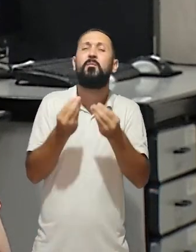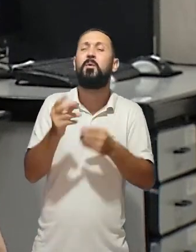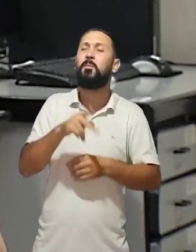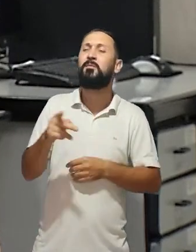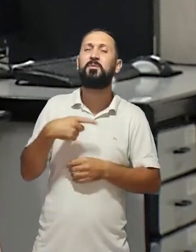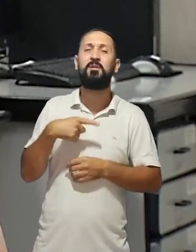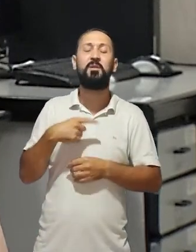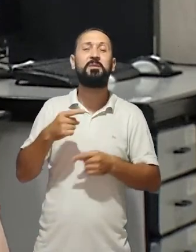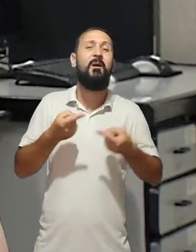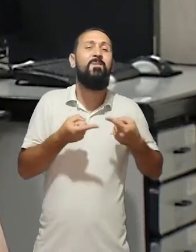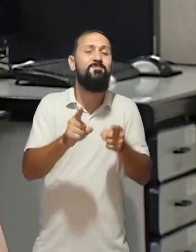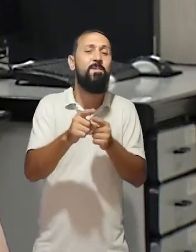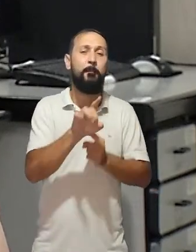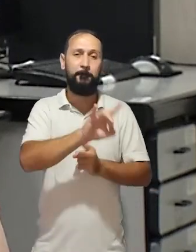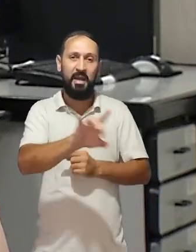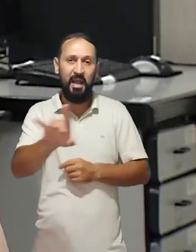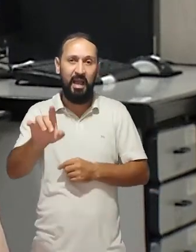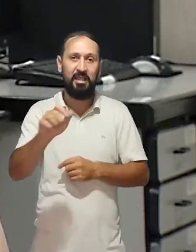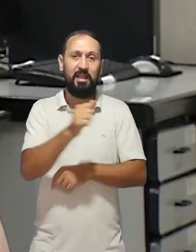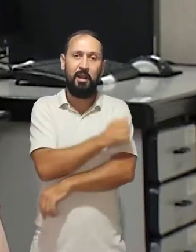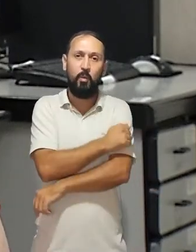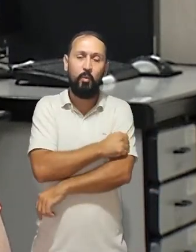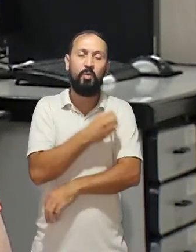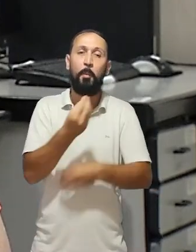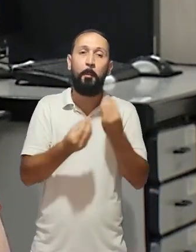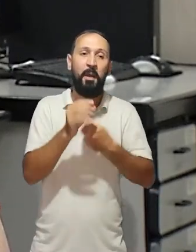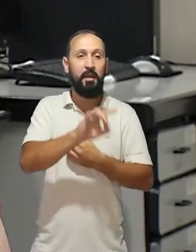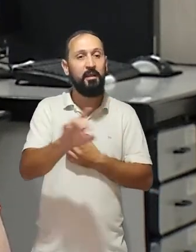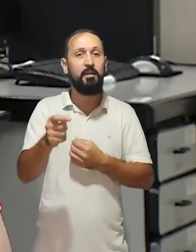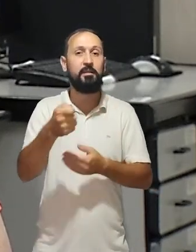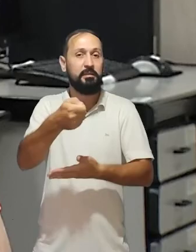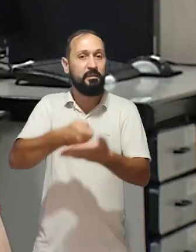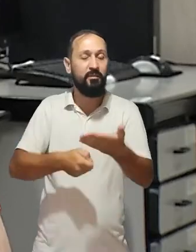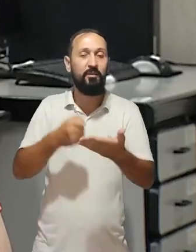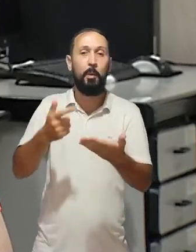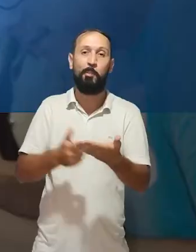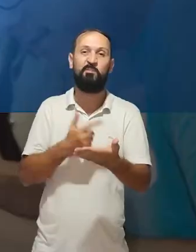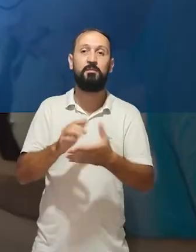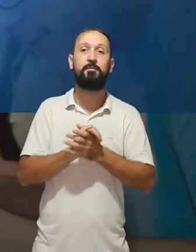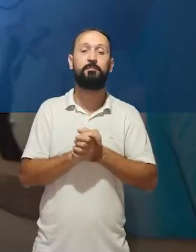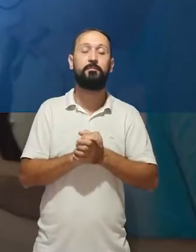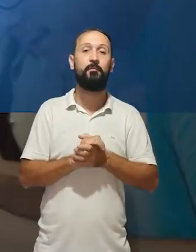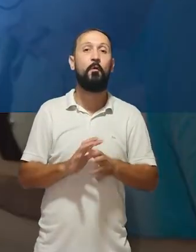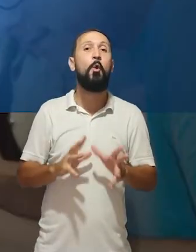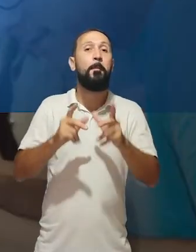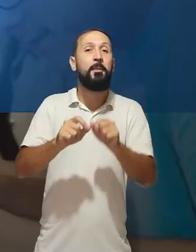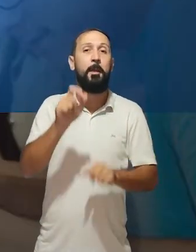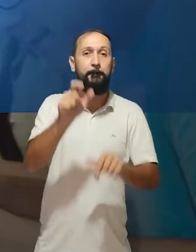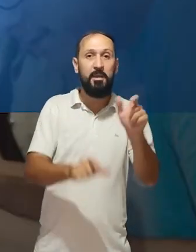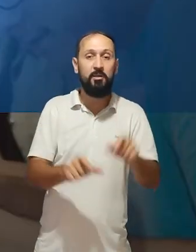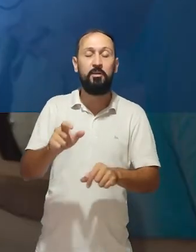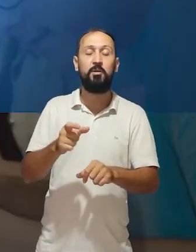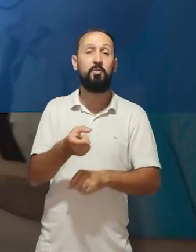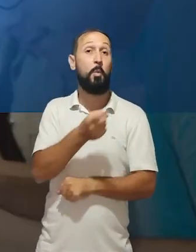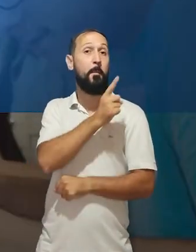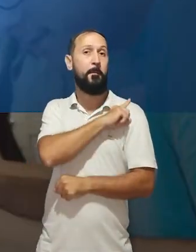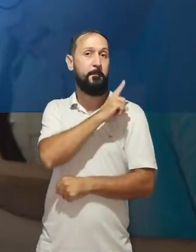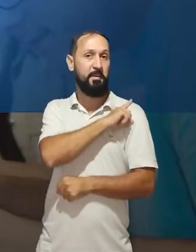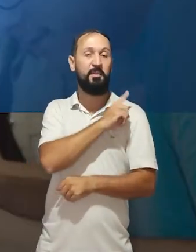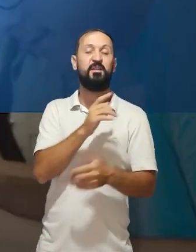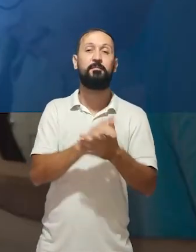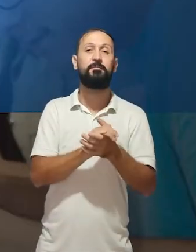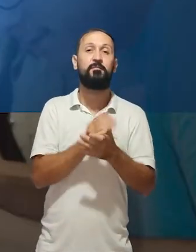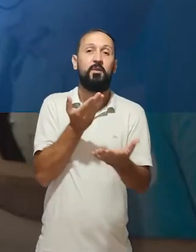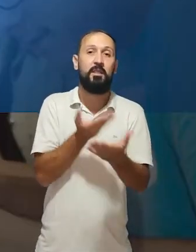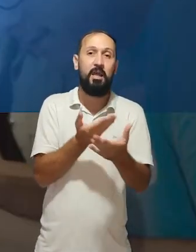ele lançou esse desafio para cada aluno? Para cada um escrever um livro? Sim, foi para todas as pessoas do primeiro ano. Ele